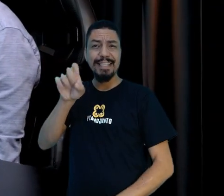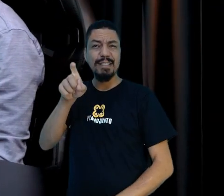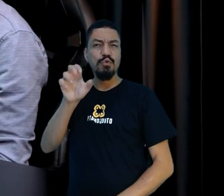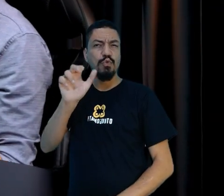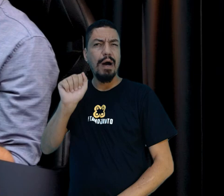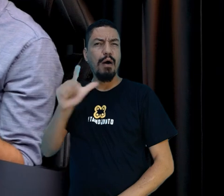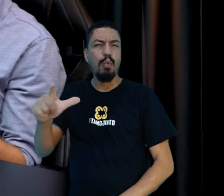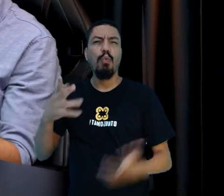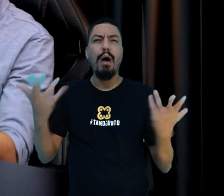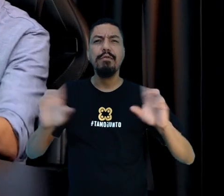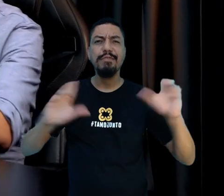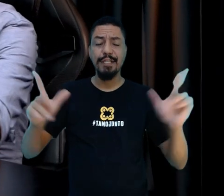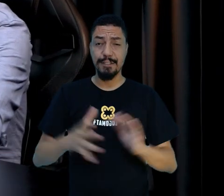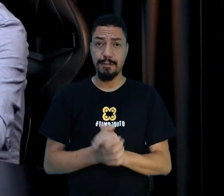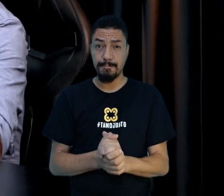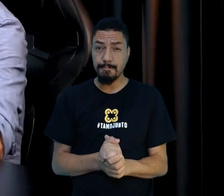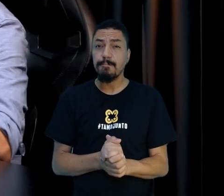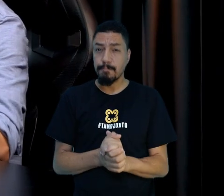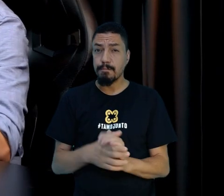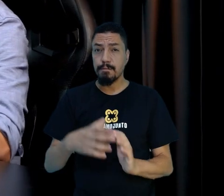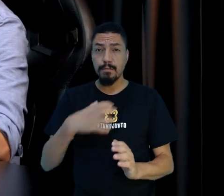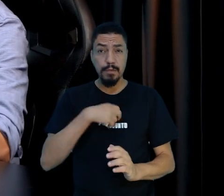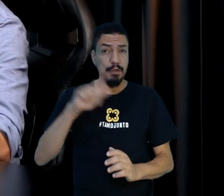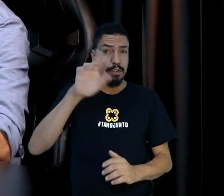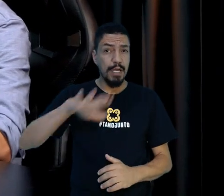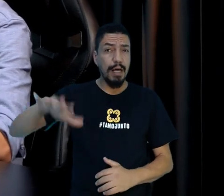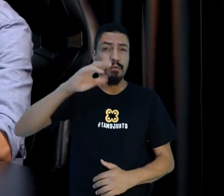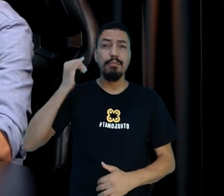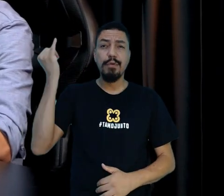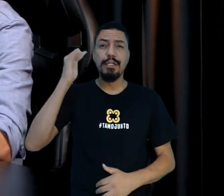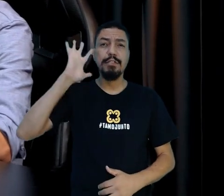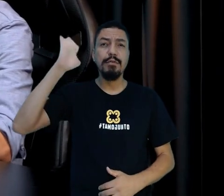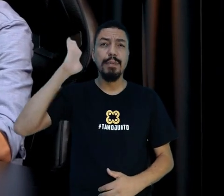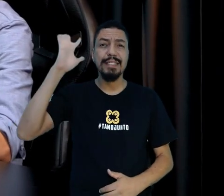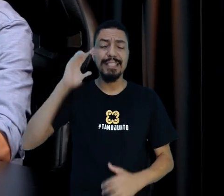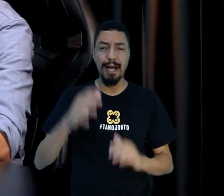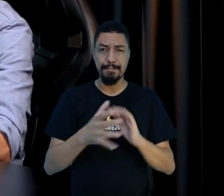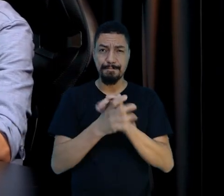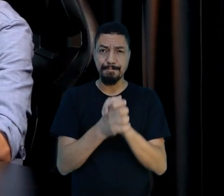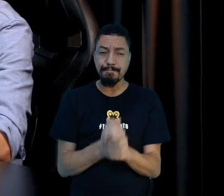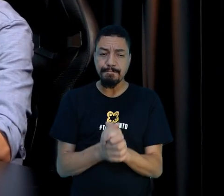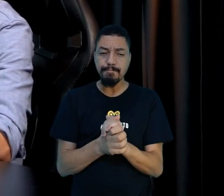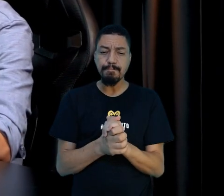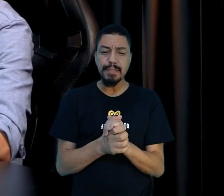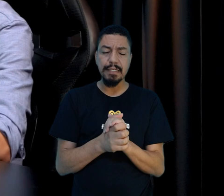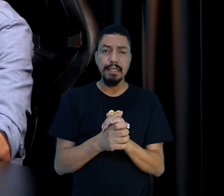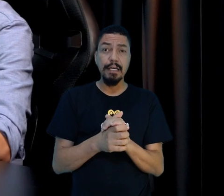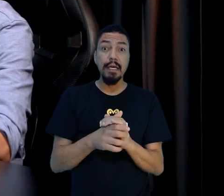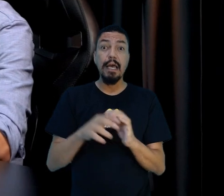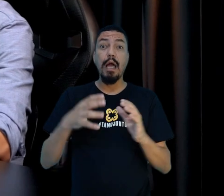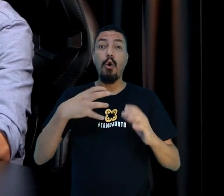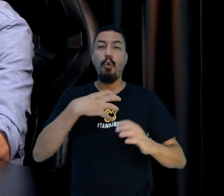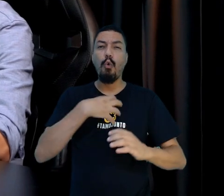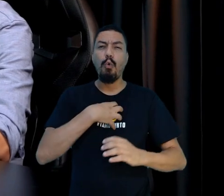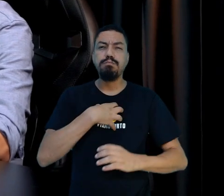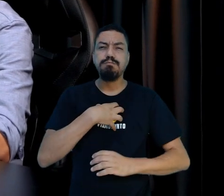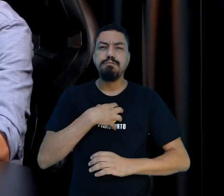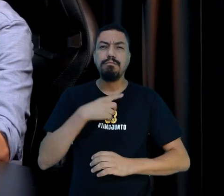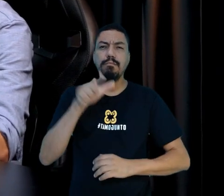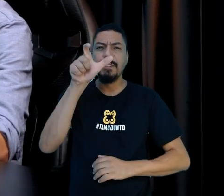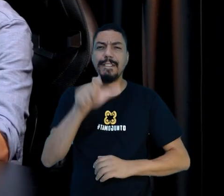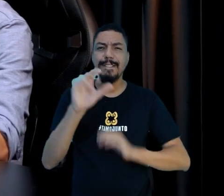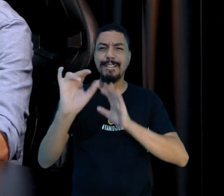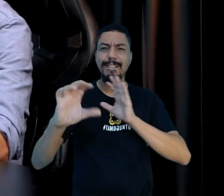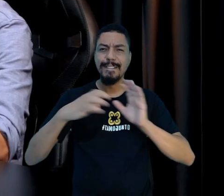Grosso modo, que isso também acho que é uma coisa que é importante a gente pensar. Grosso modo é sempre como a pessoa se identifica,